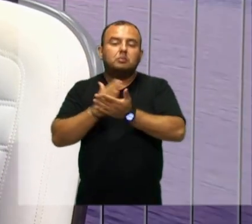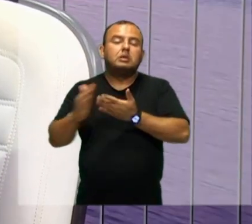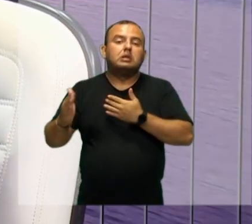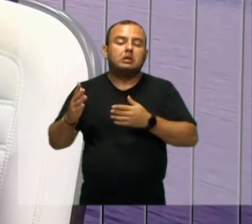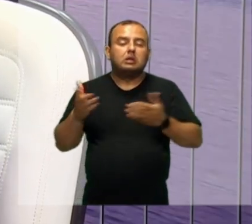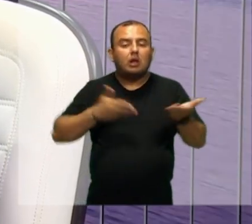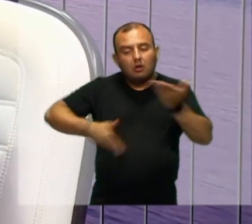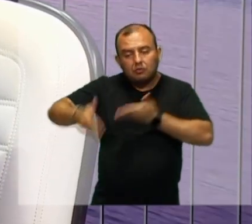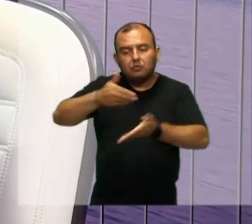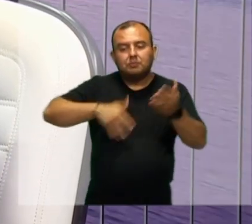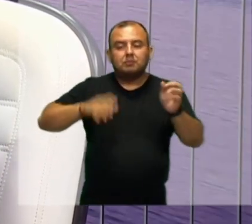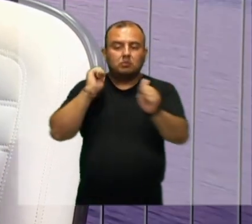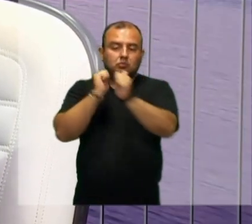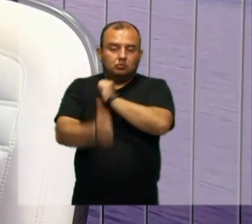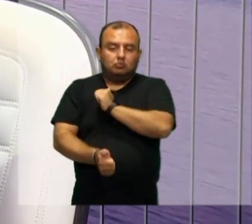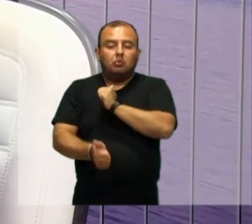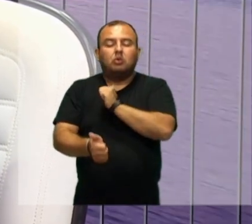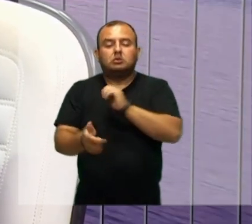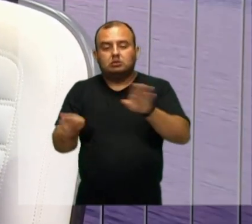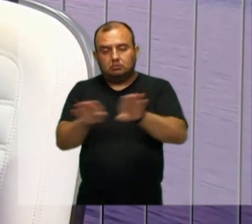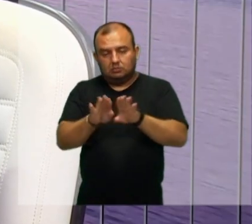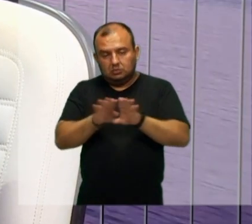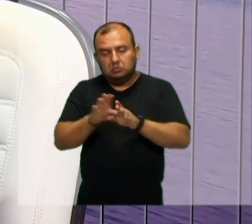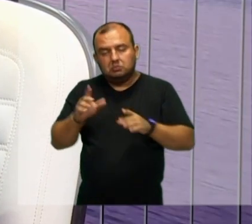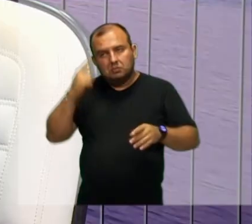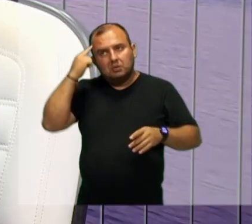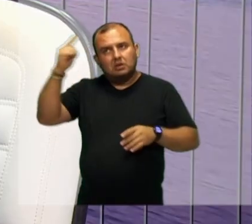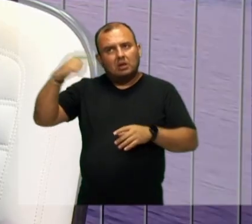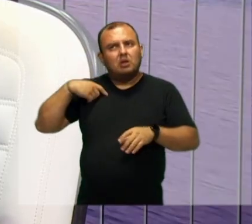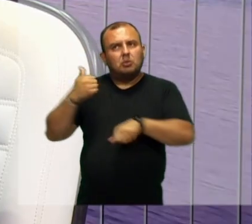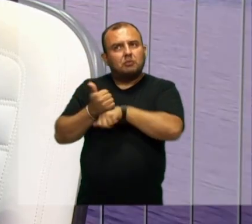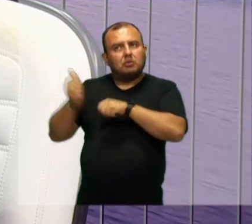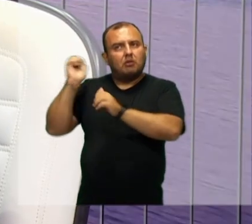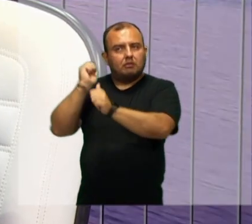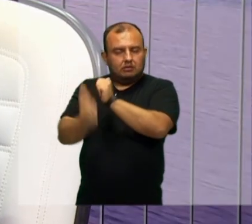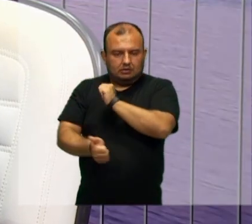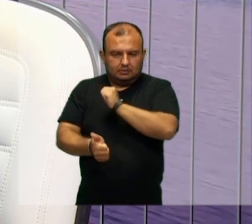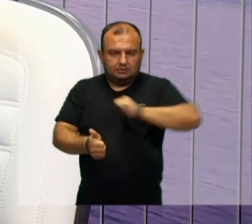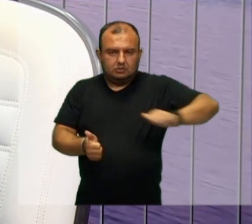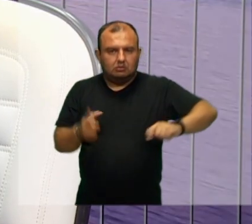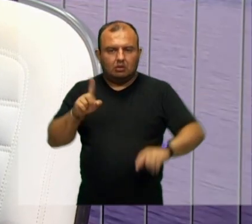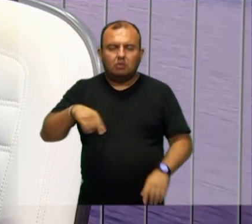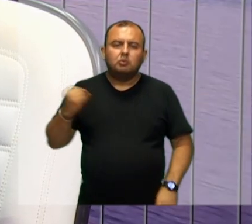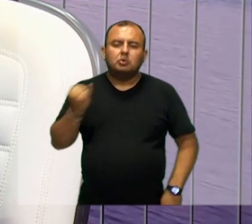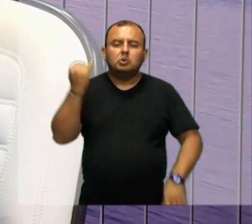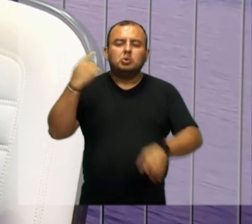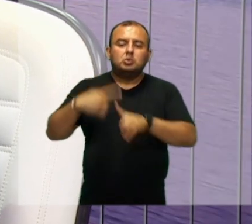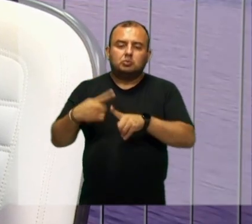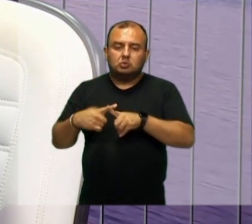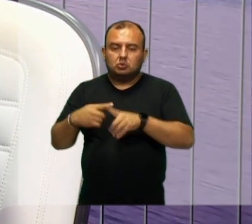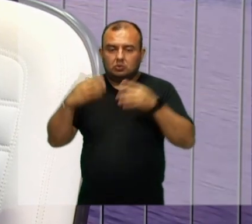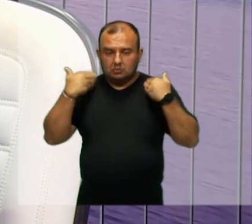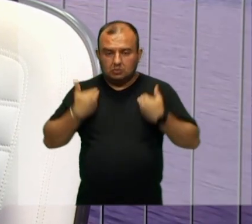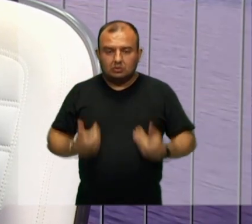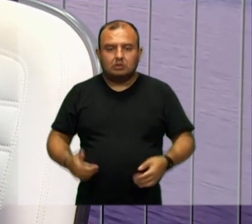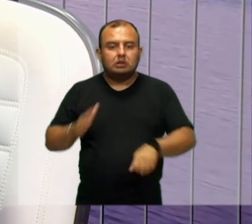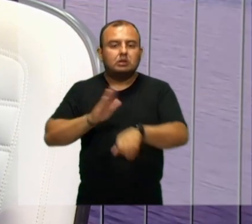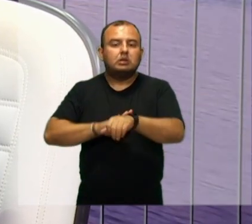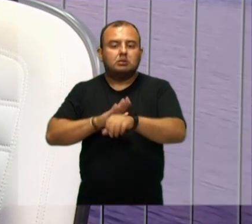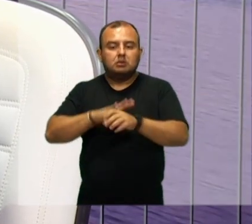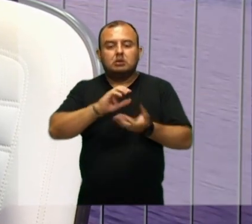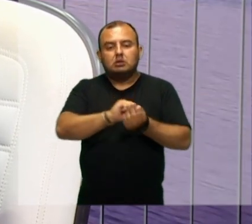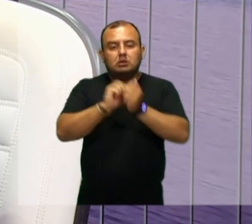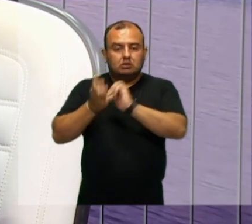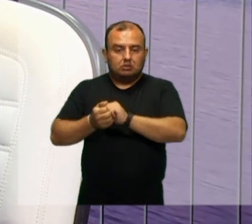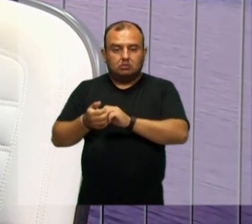o envolvimento com o esporte, para fomentar essa ideia de ser atleta. Por que isso é importante? Porque o meu corpo teve tempo de se adaptar